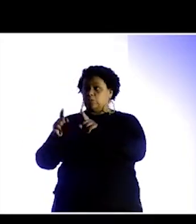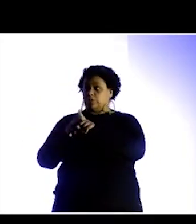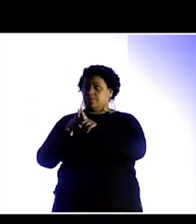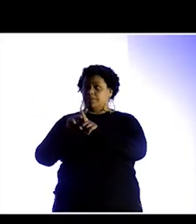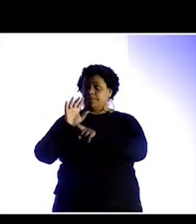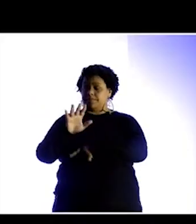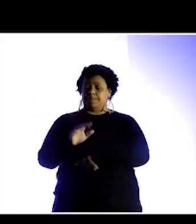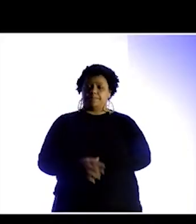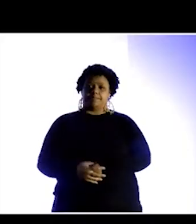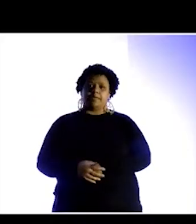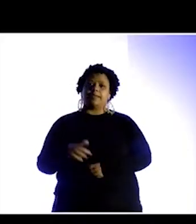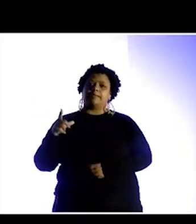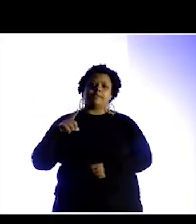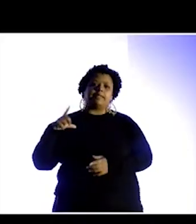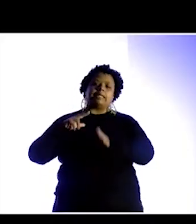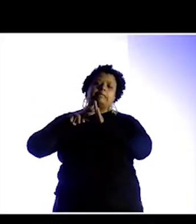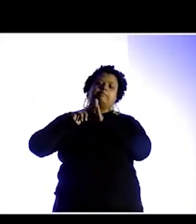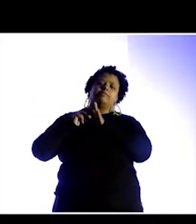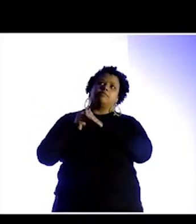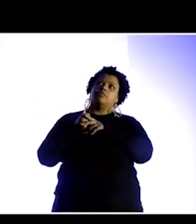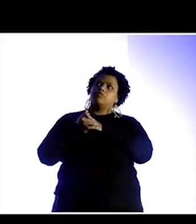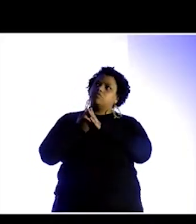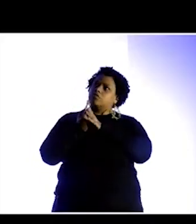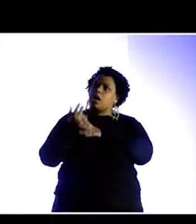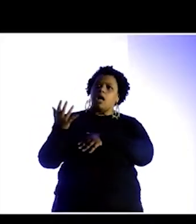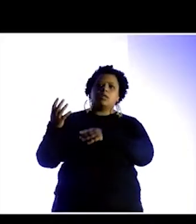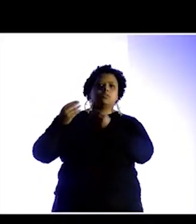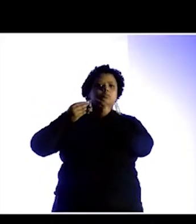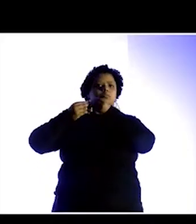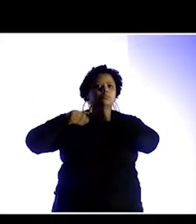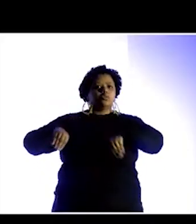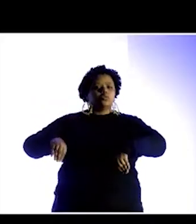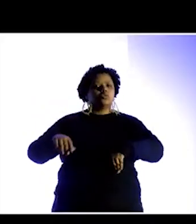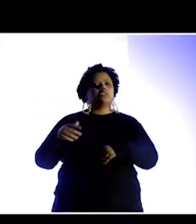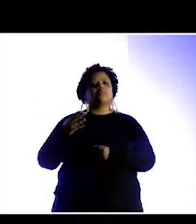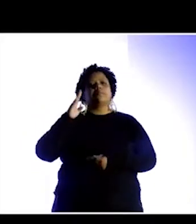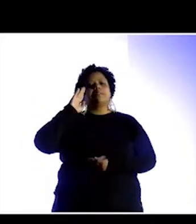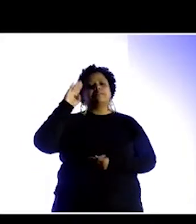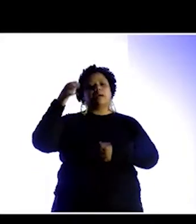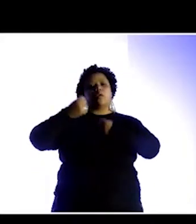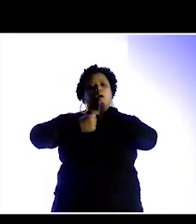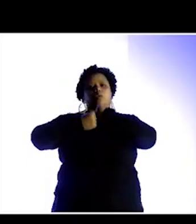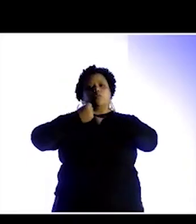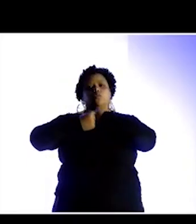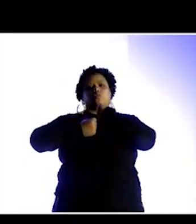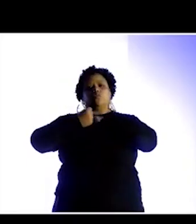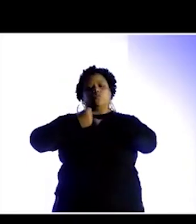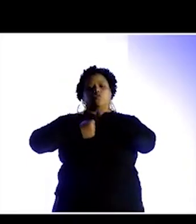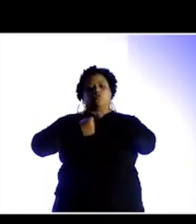com grandes prejuízos lá para a agricultura, principalmente para o arroz. Isso foi